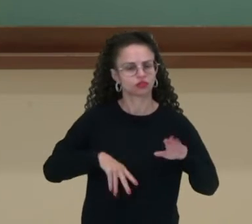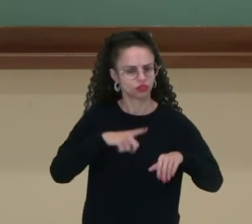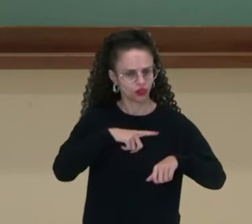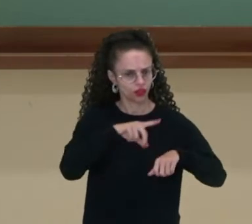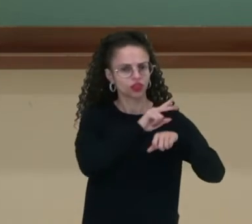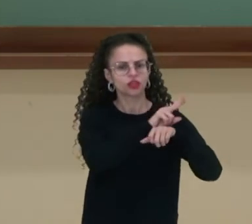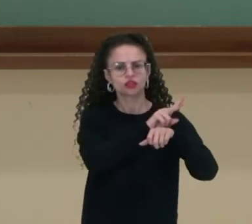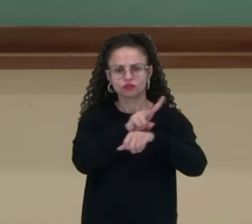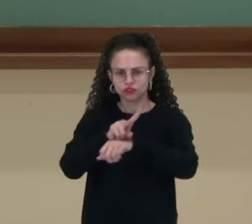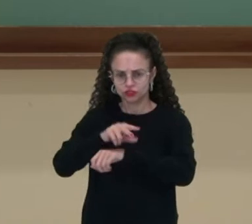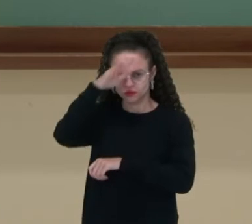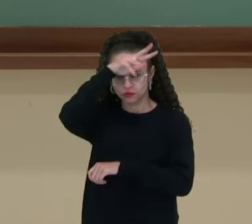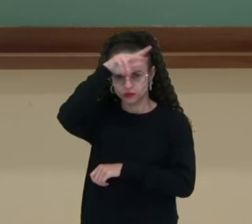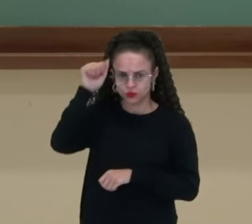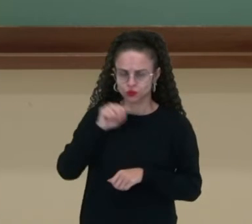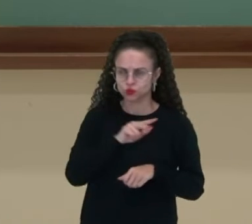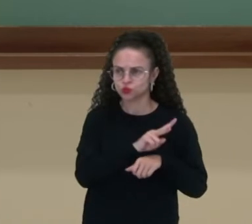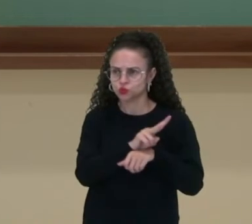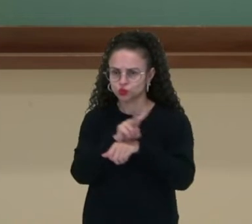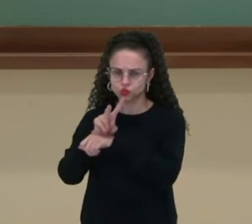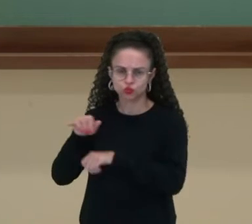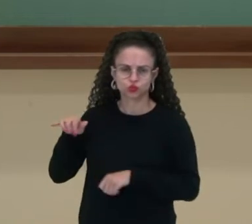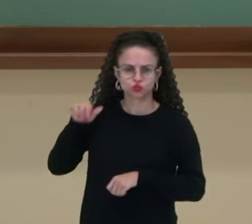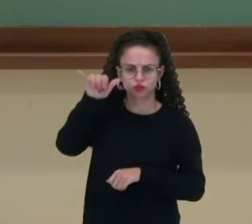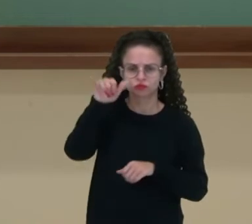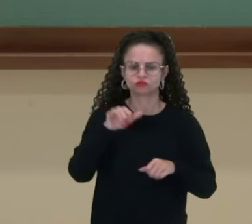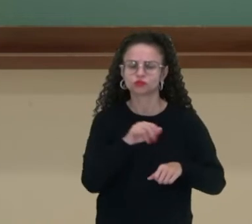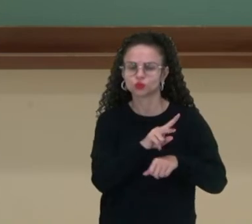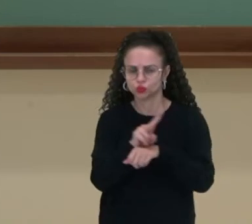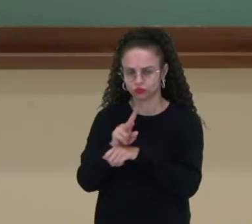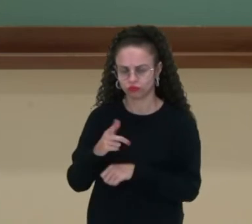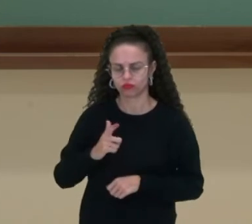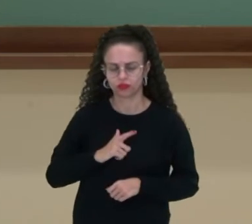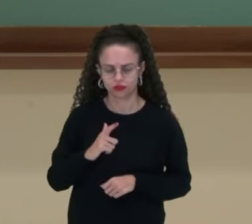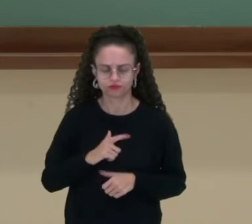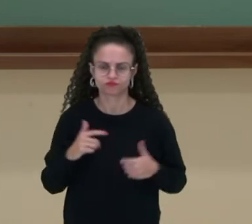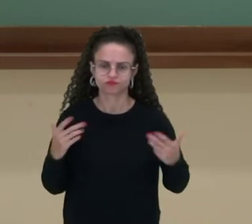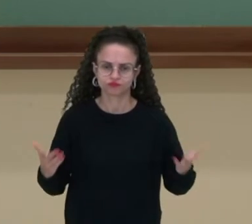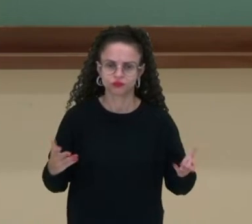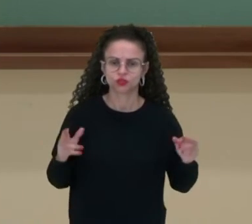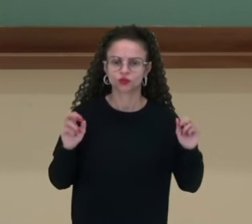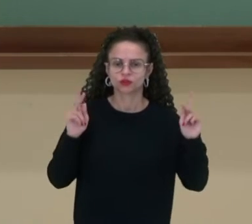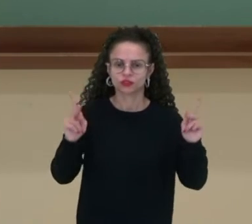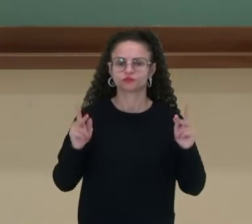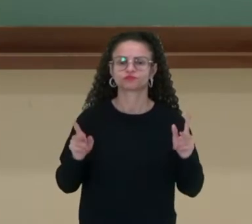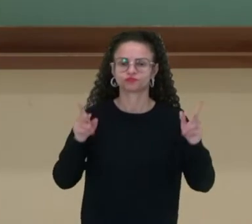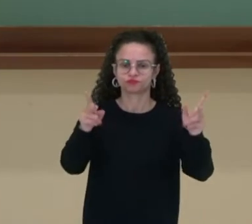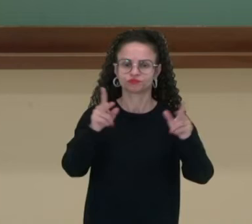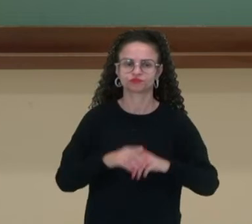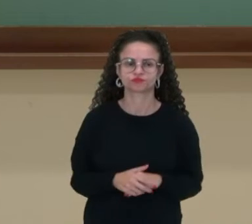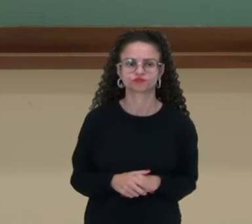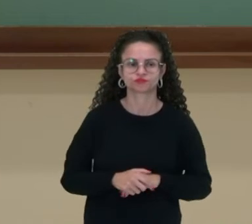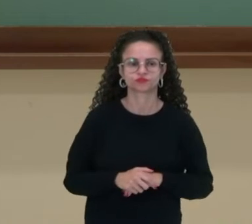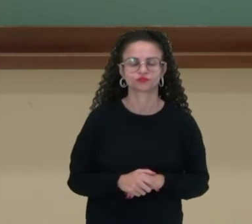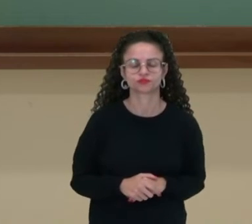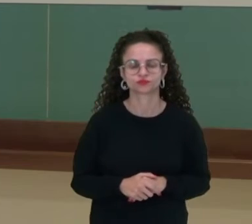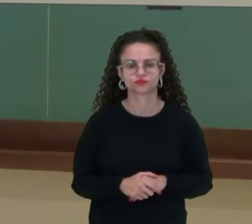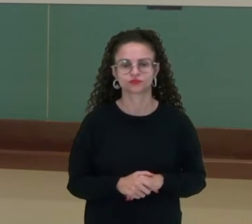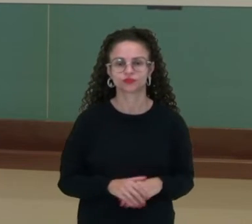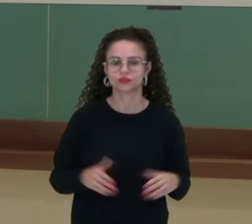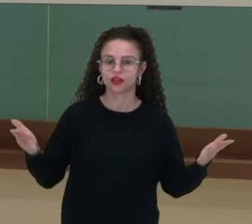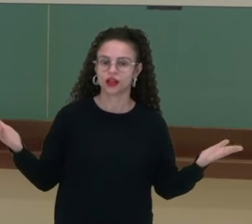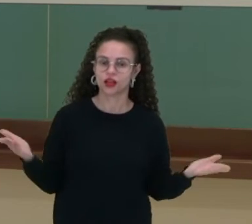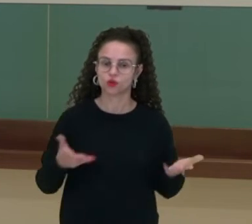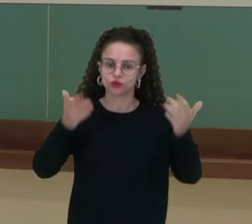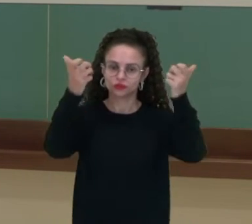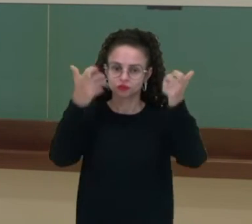com as aeronaves da Força Aérea, né, e assim por diante, ok? Então vamos adiante aqui. Muito bem. Agora vamos falar na